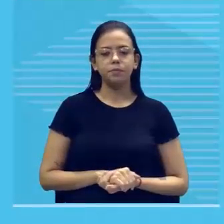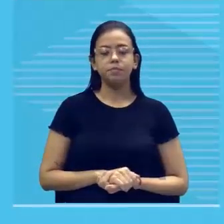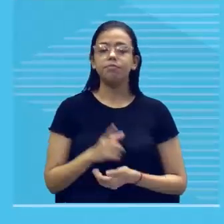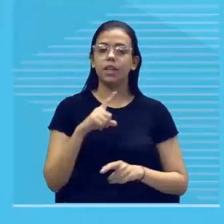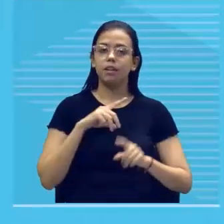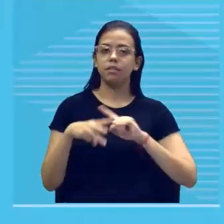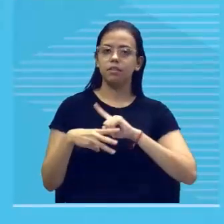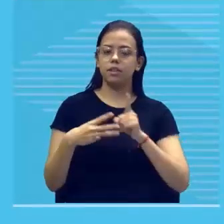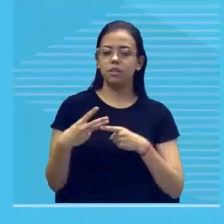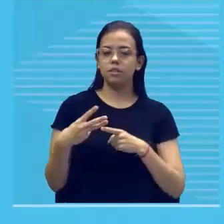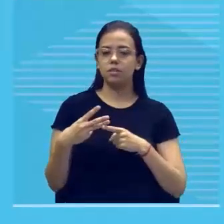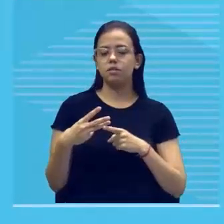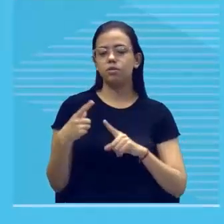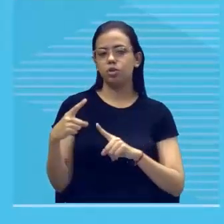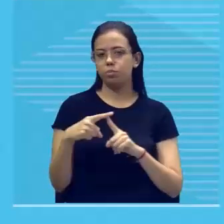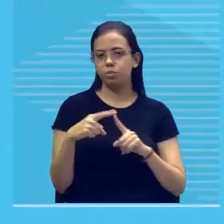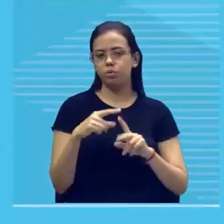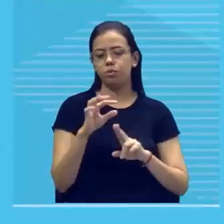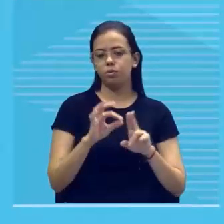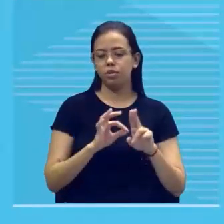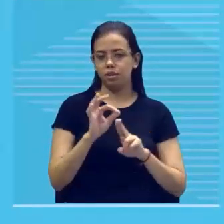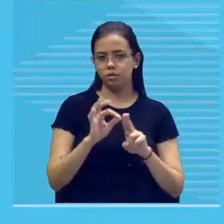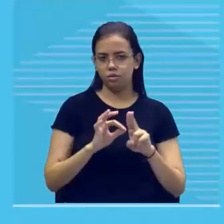e três grandezas ok